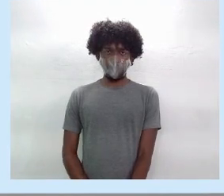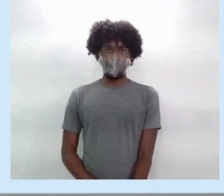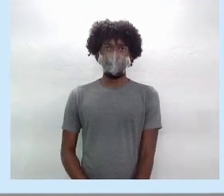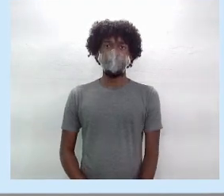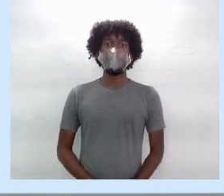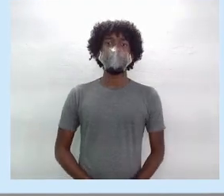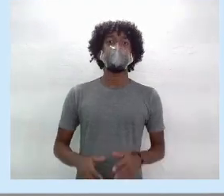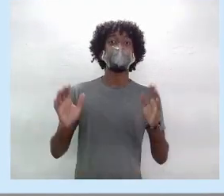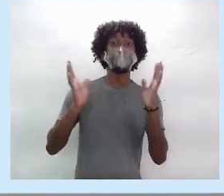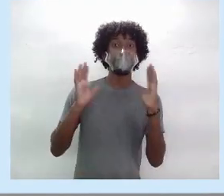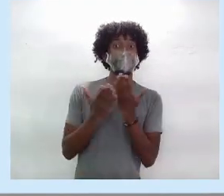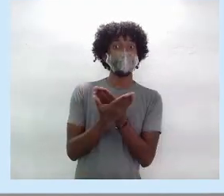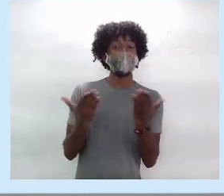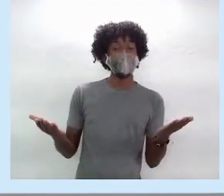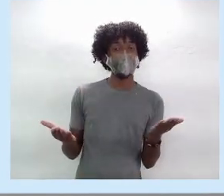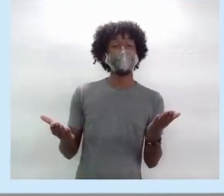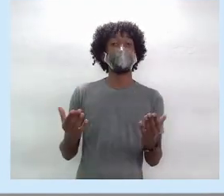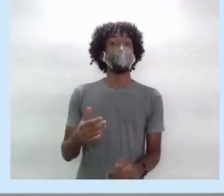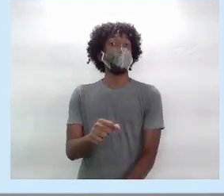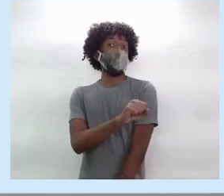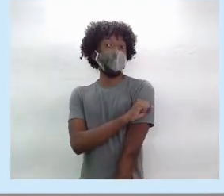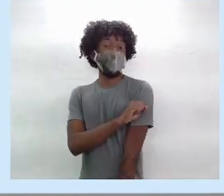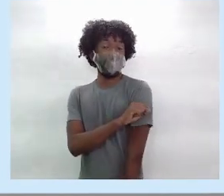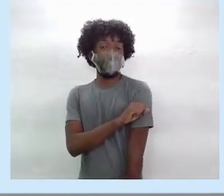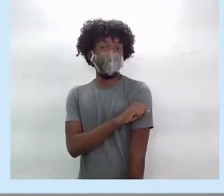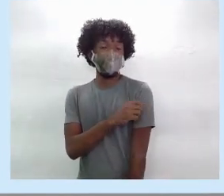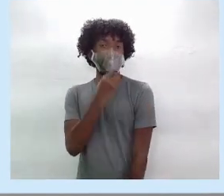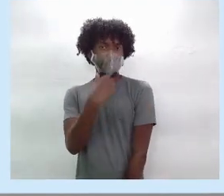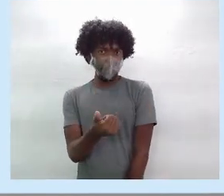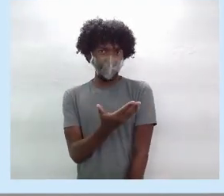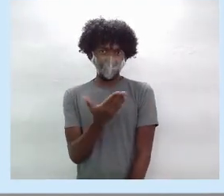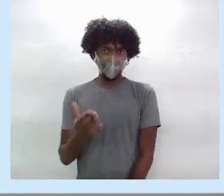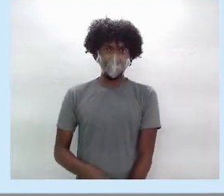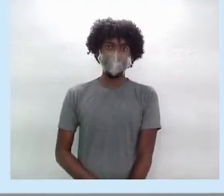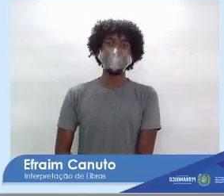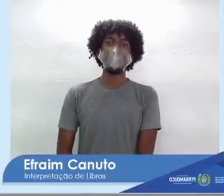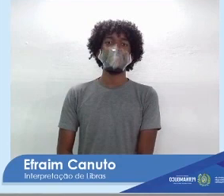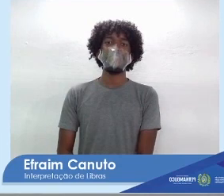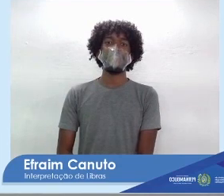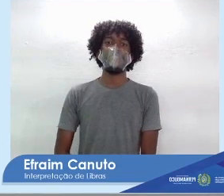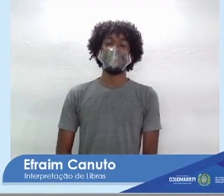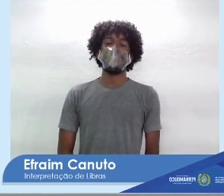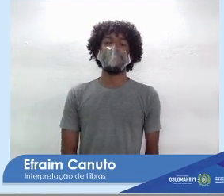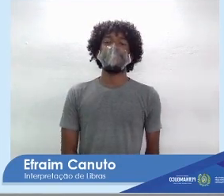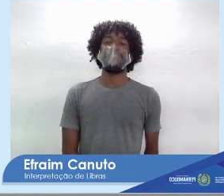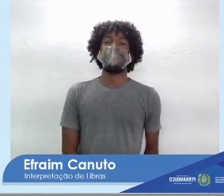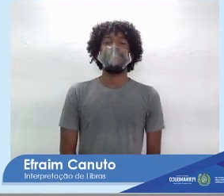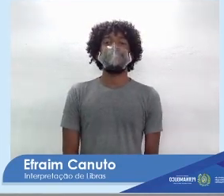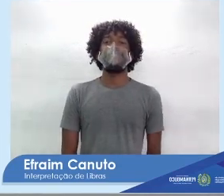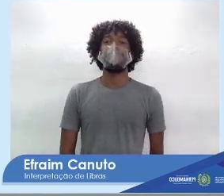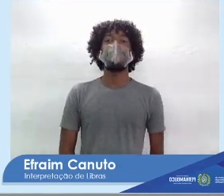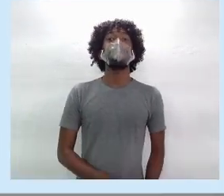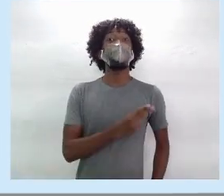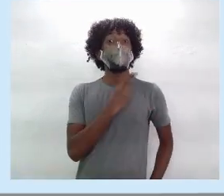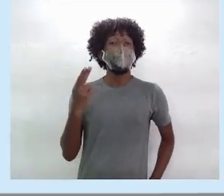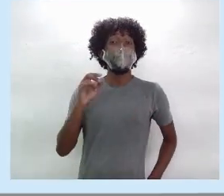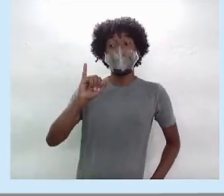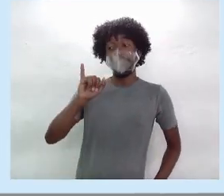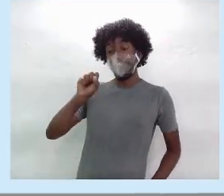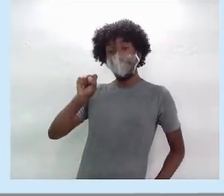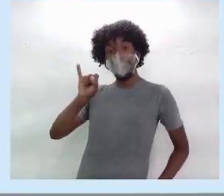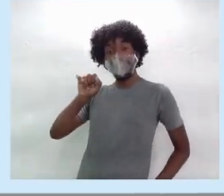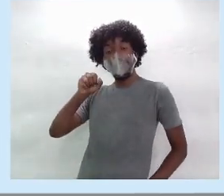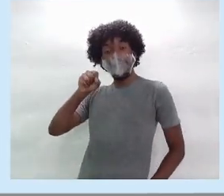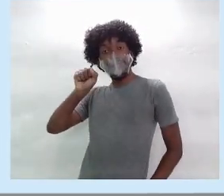E aí, galerinha do oitavo ano, tudo bem com vocês? Meu nome é Ives Fernando, eu sou professor de ciências e